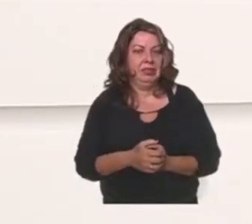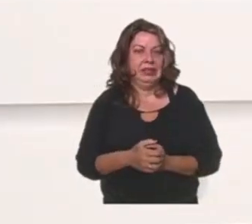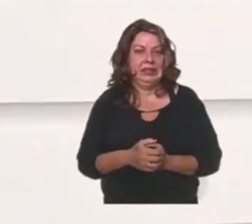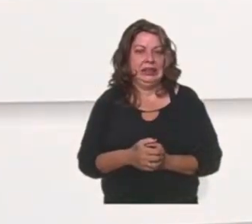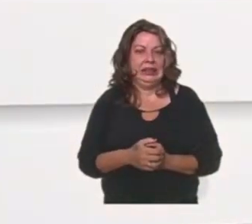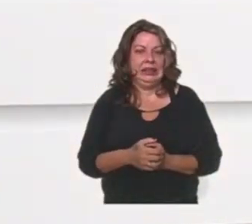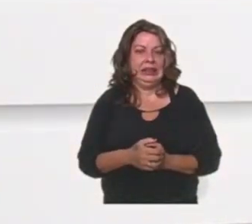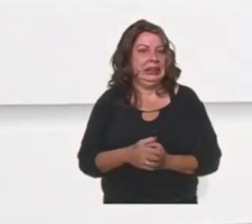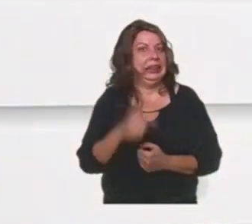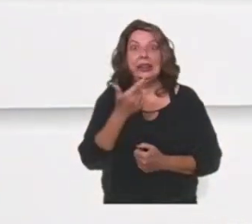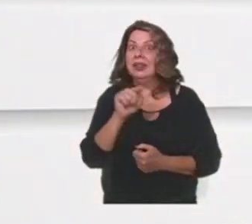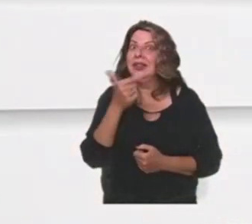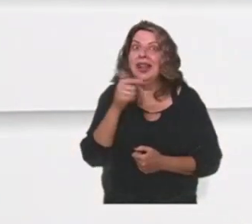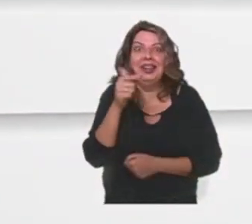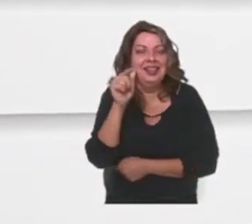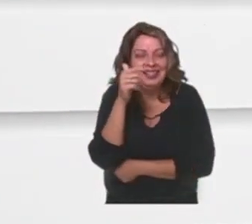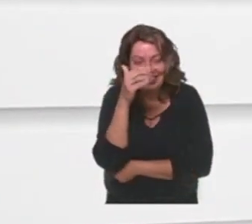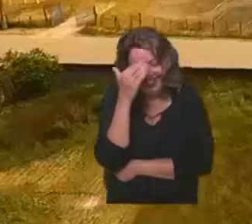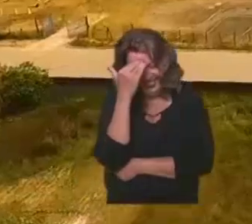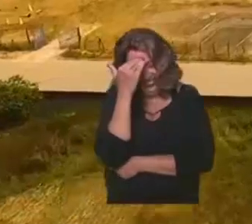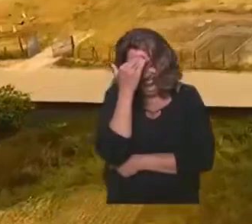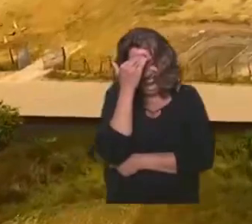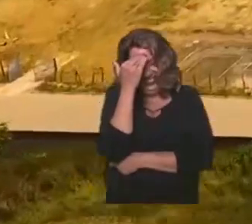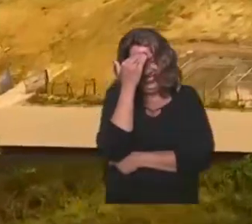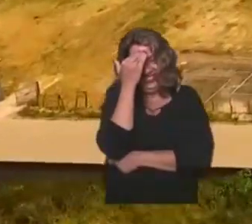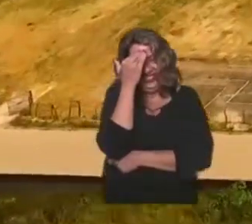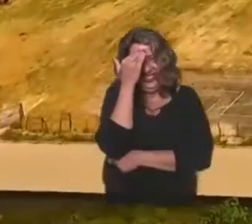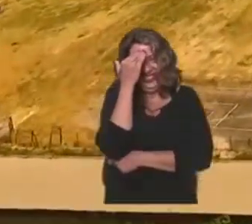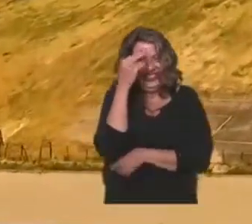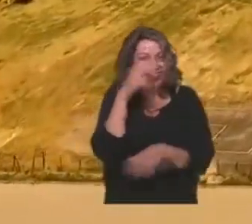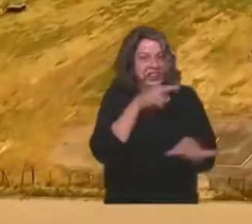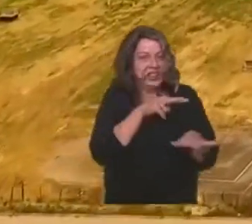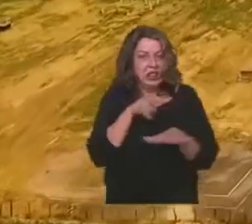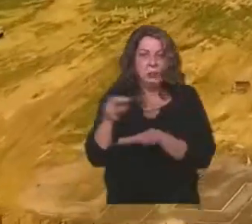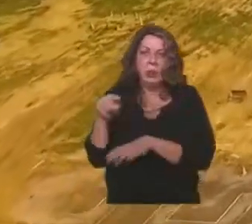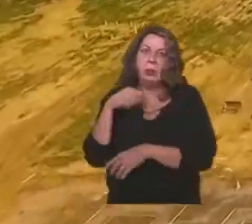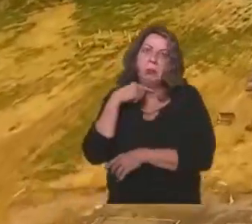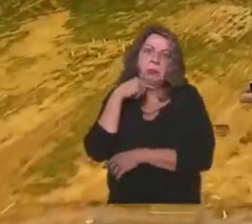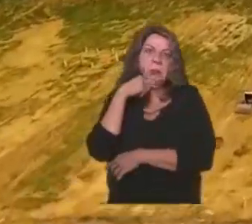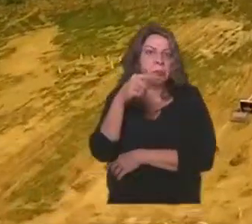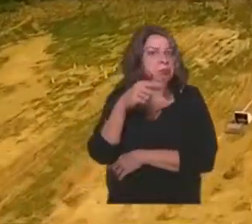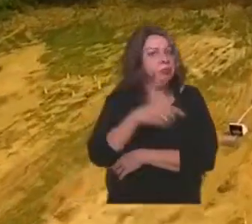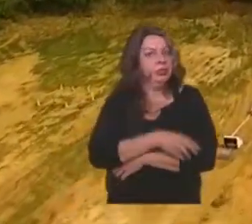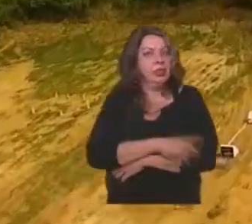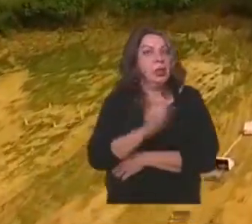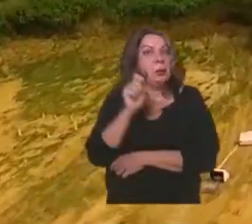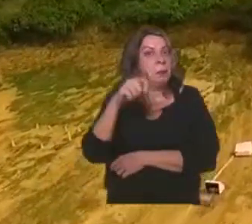Ih, também não tem ninguém. Essa semana não deu, né? Mas